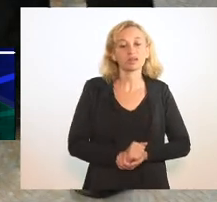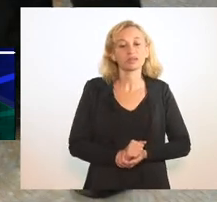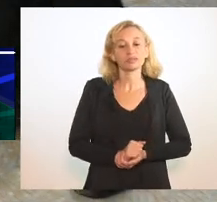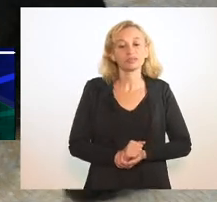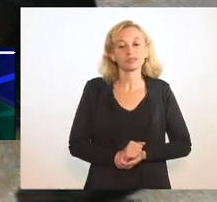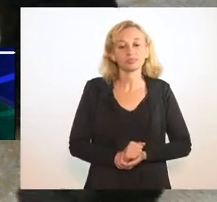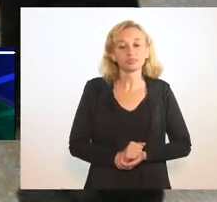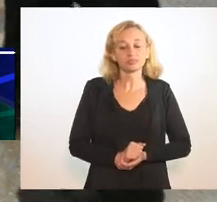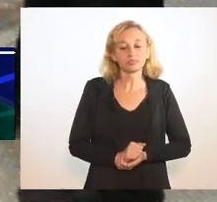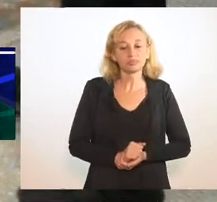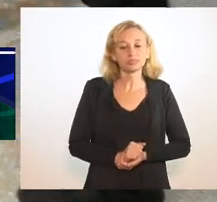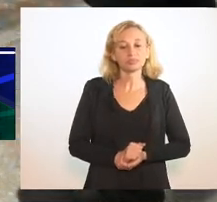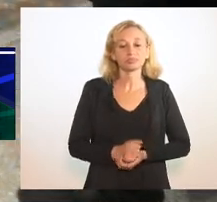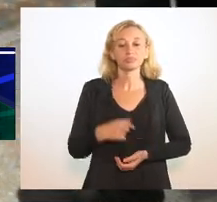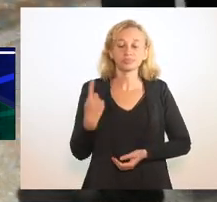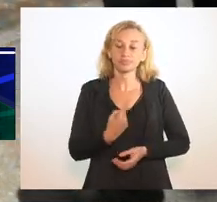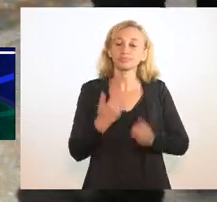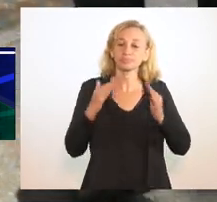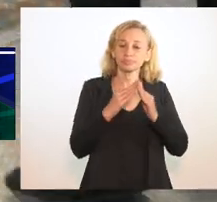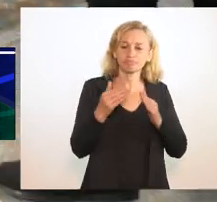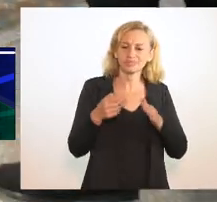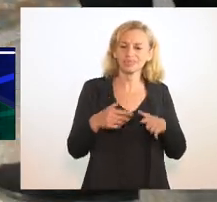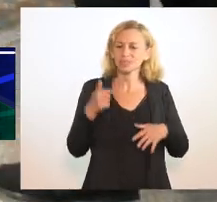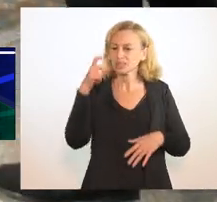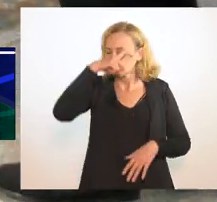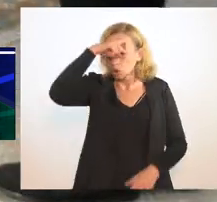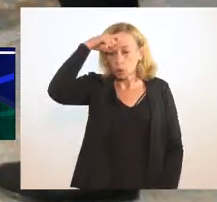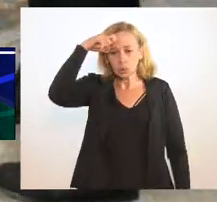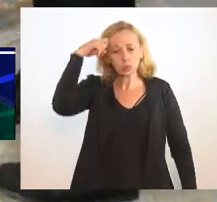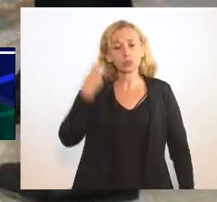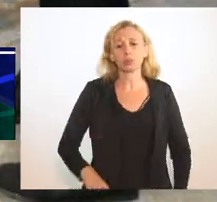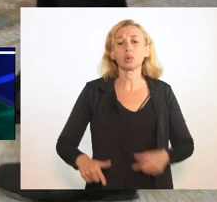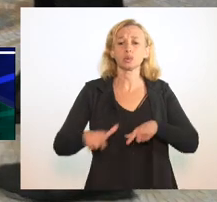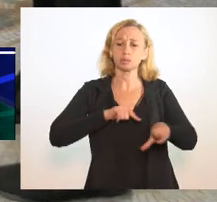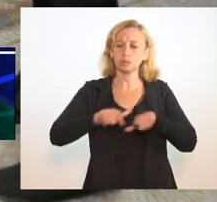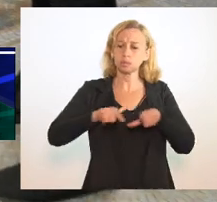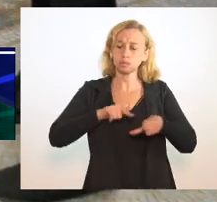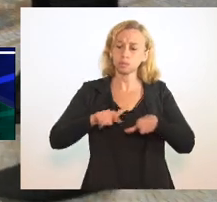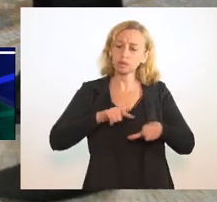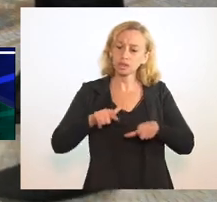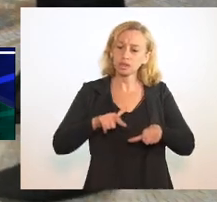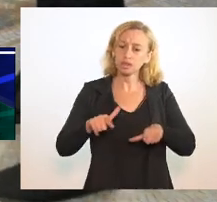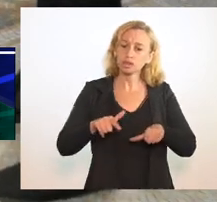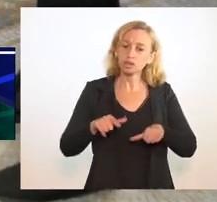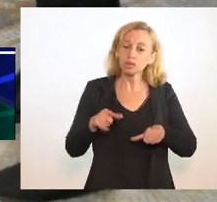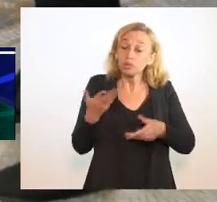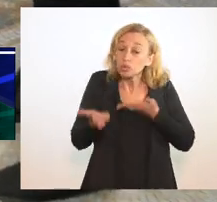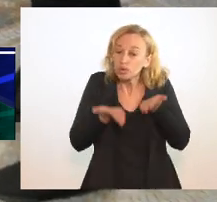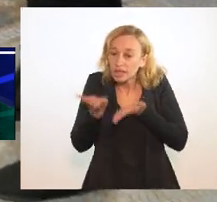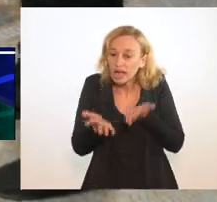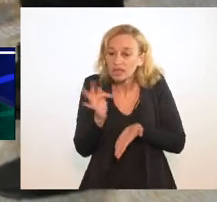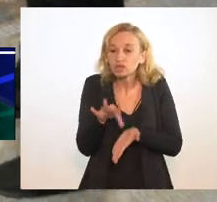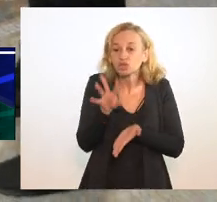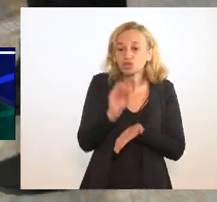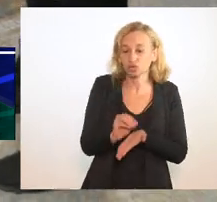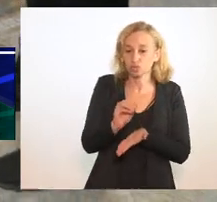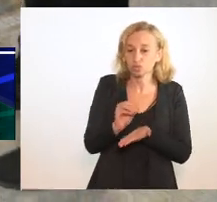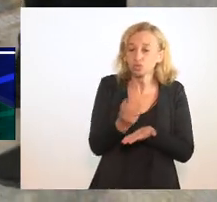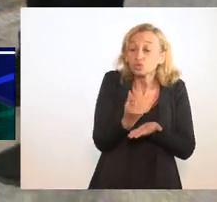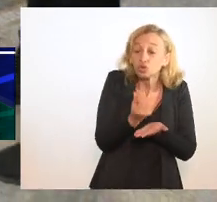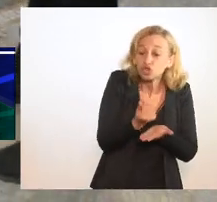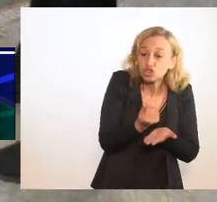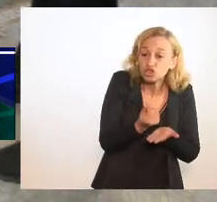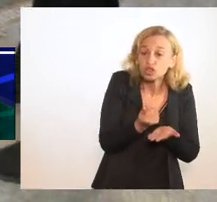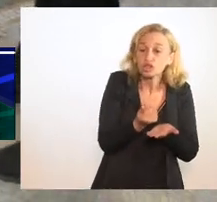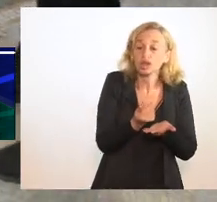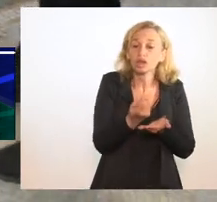2019, nós, nessa casa, trabalhamos muito para preservar os fundos, para que não houvesse uma desvinculação